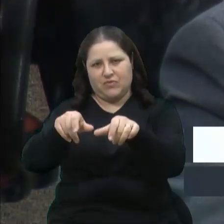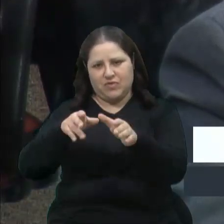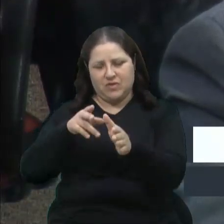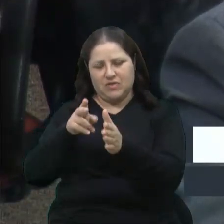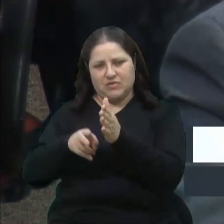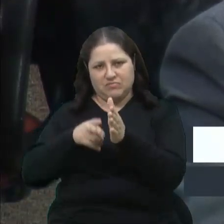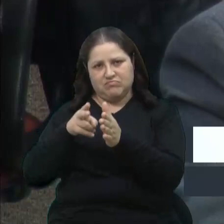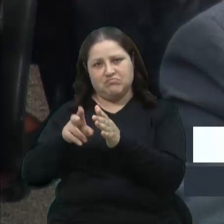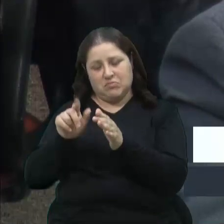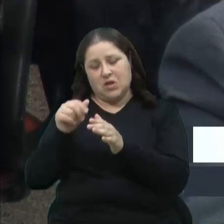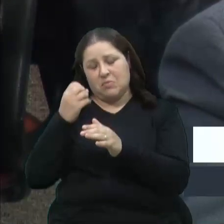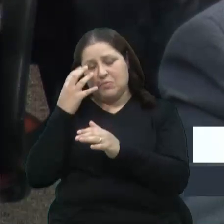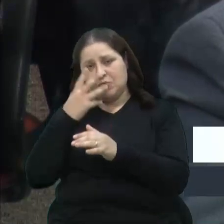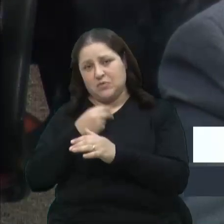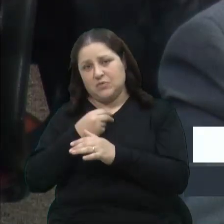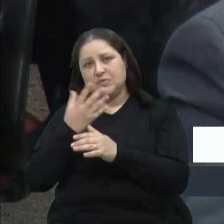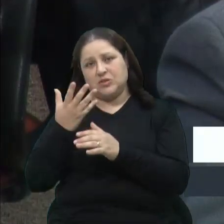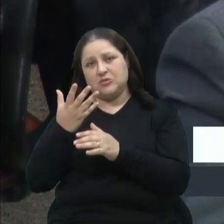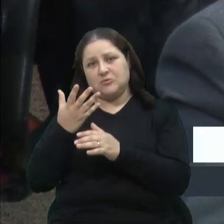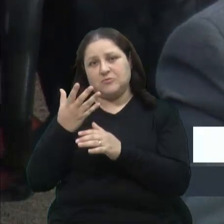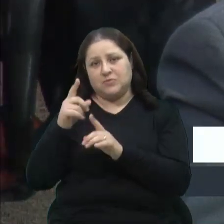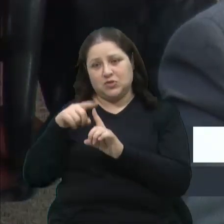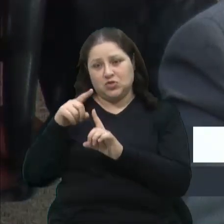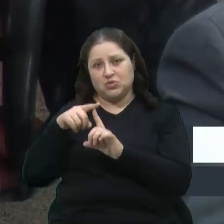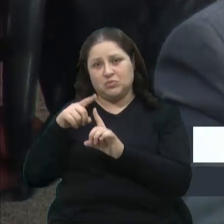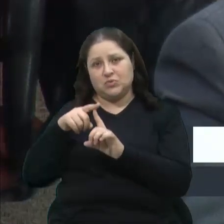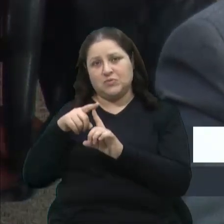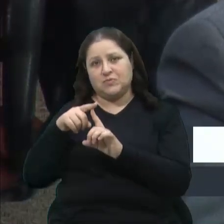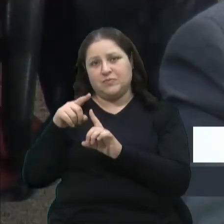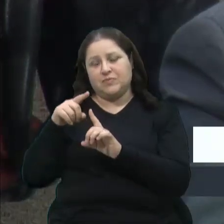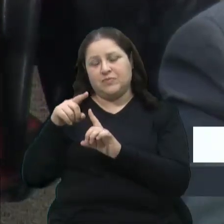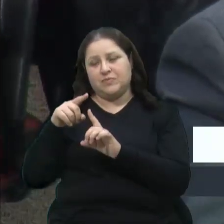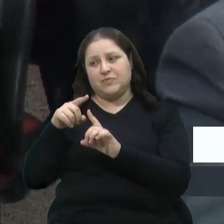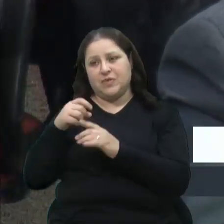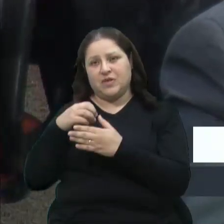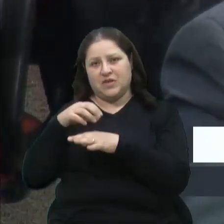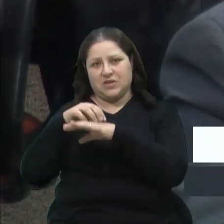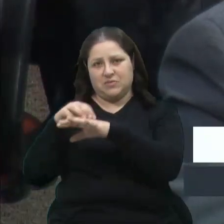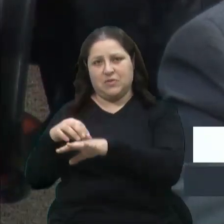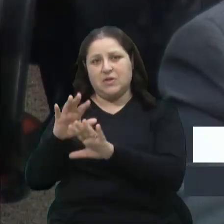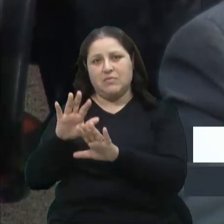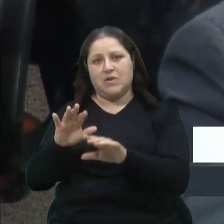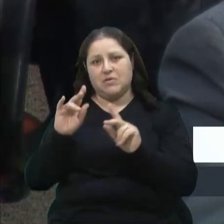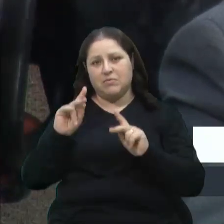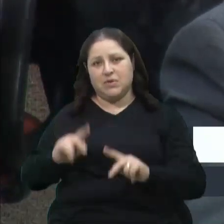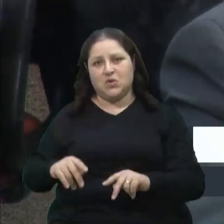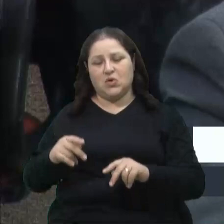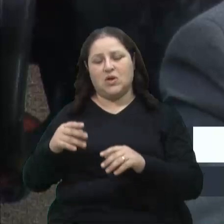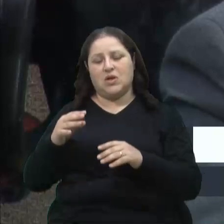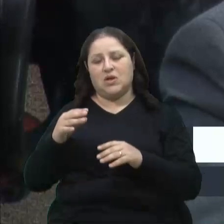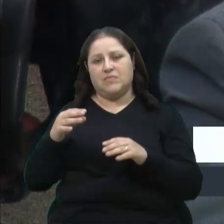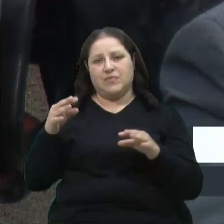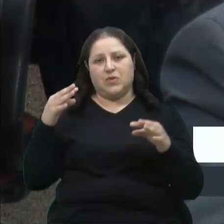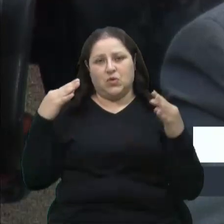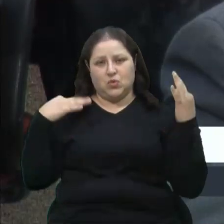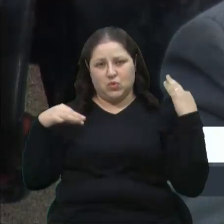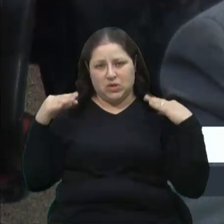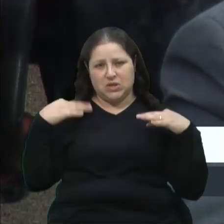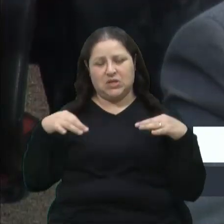belo modal, né, também, mas o turista chega, o estudante chega, o empresário chega e aí se depara, né,